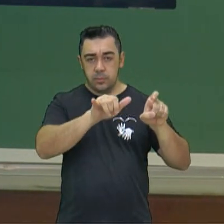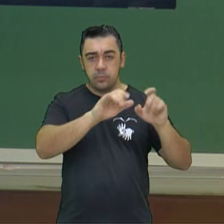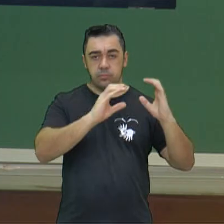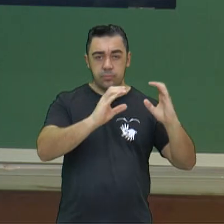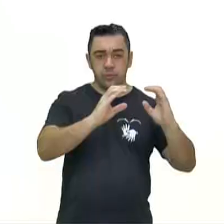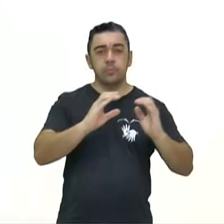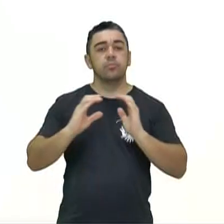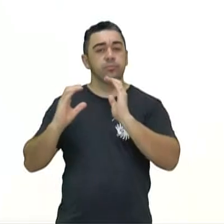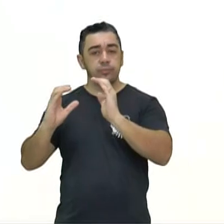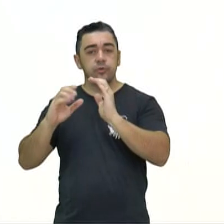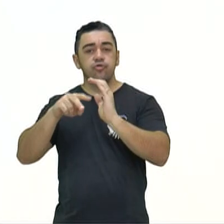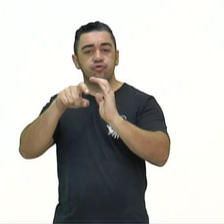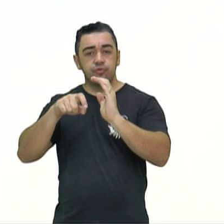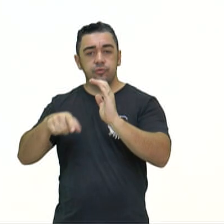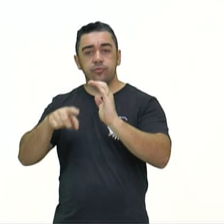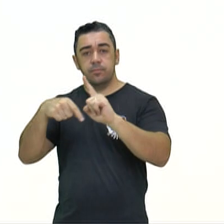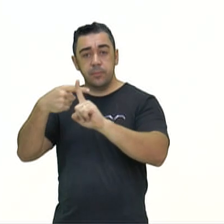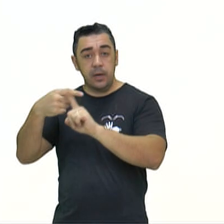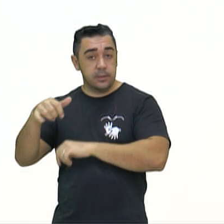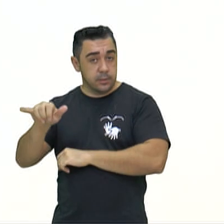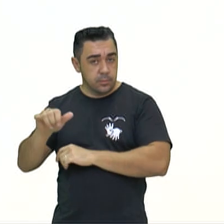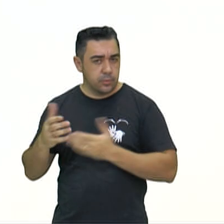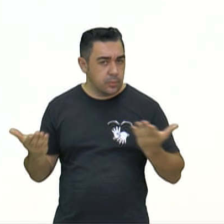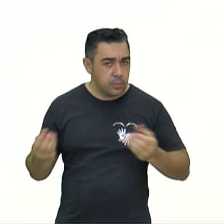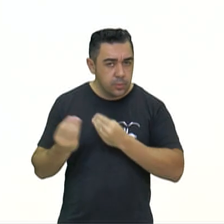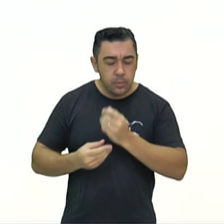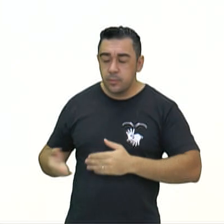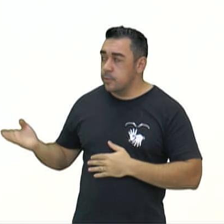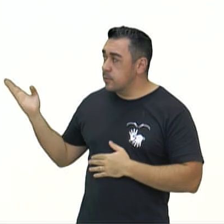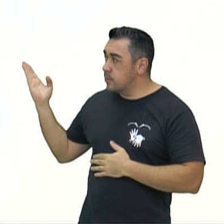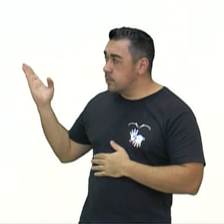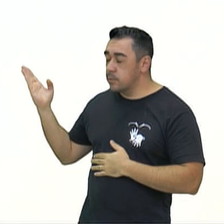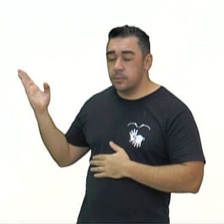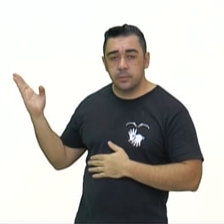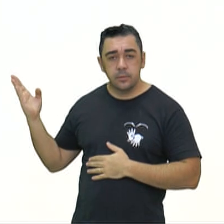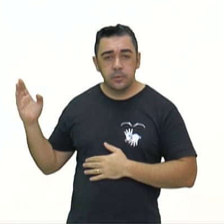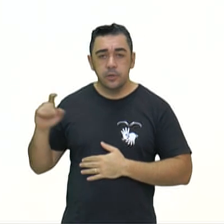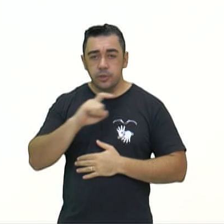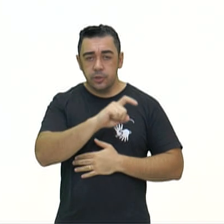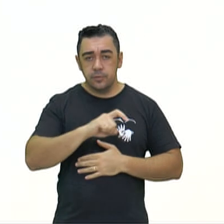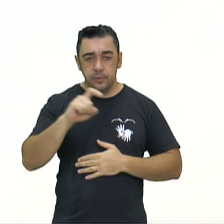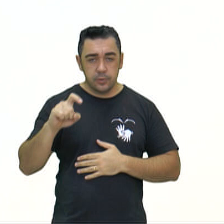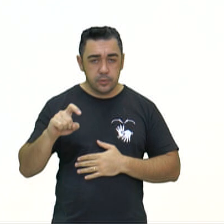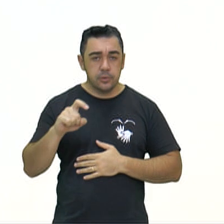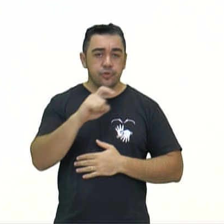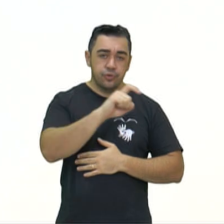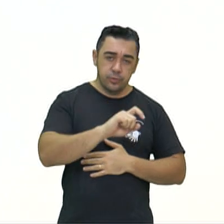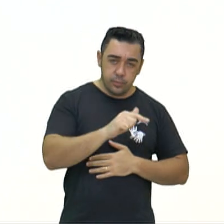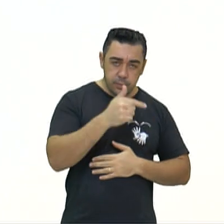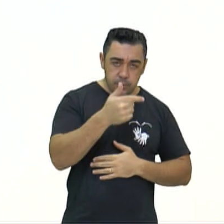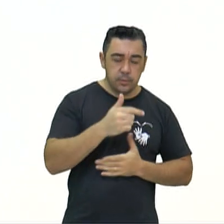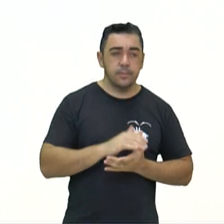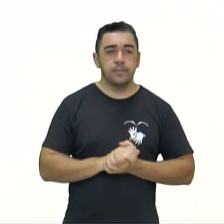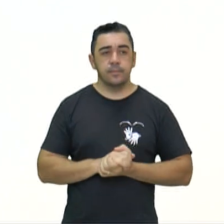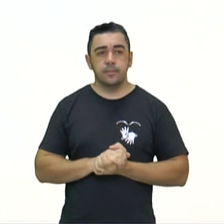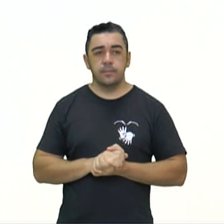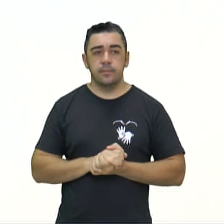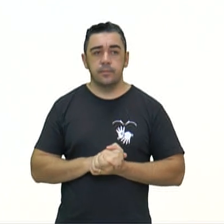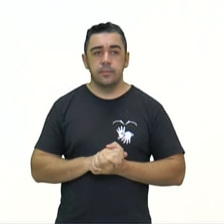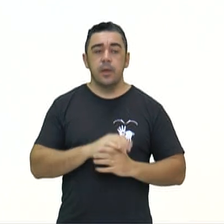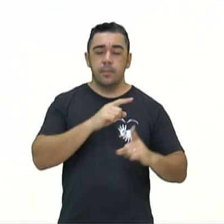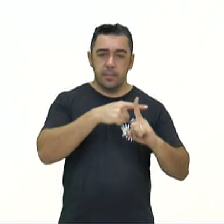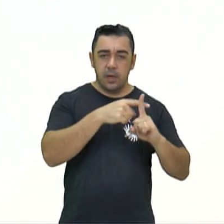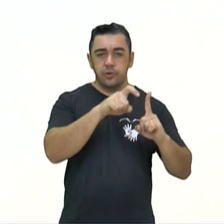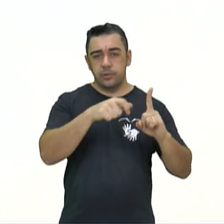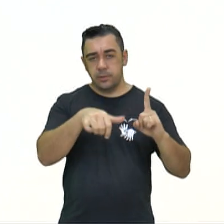que multiplica x mais y. X vezes x, x vezes x, x vezes y,